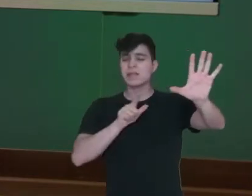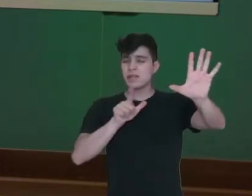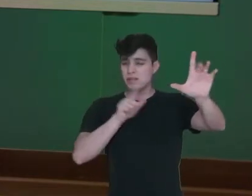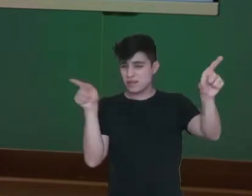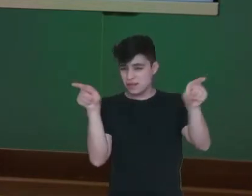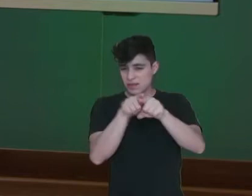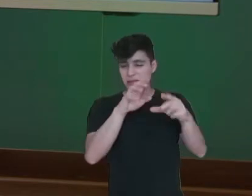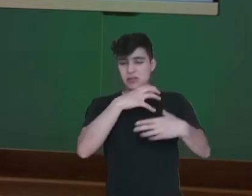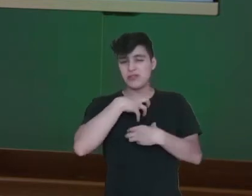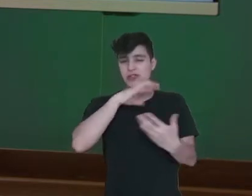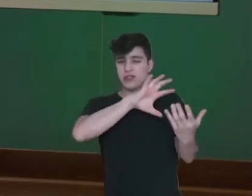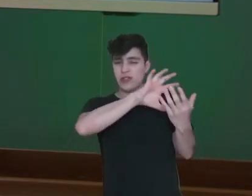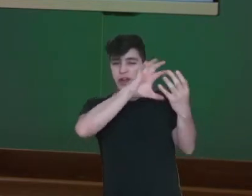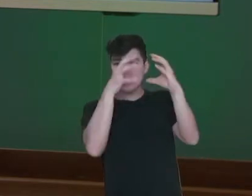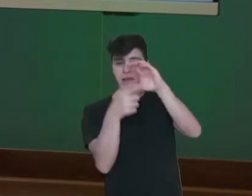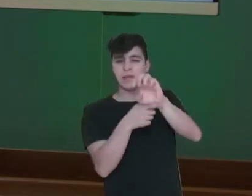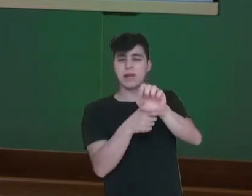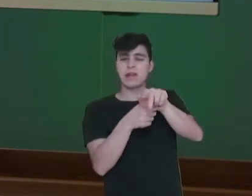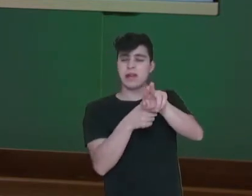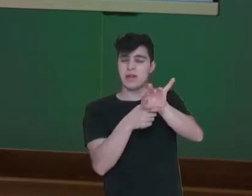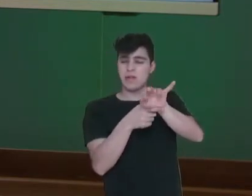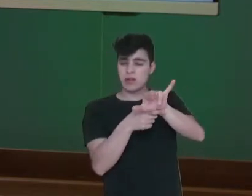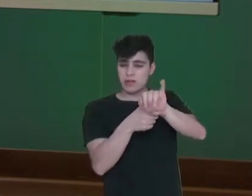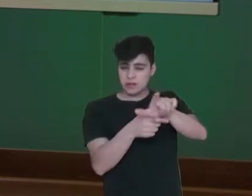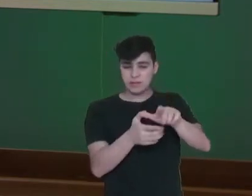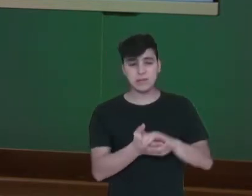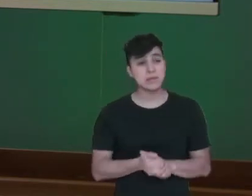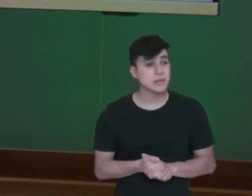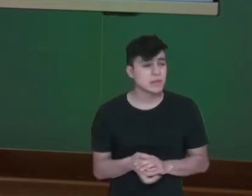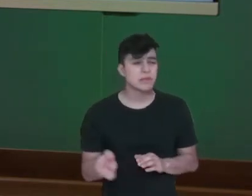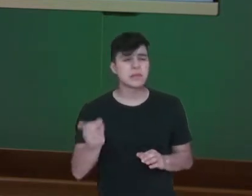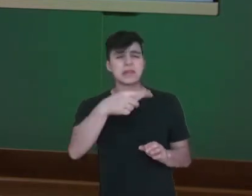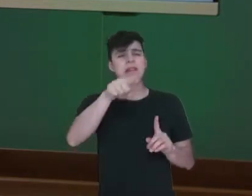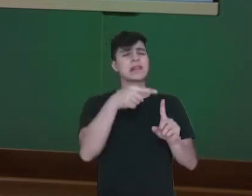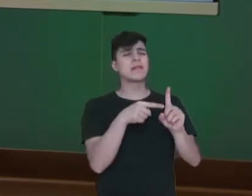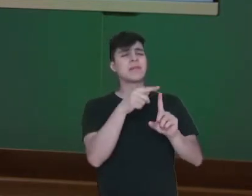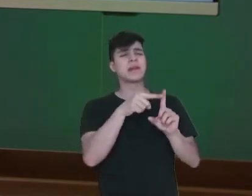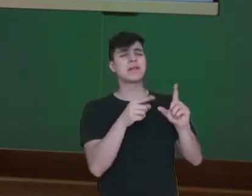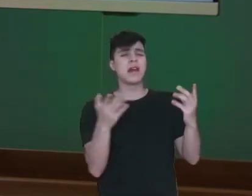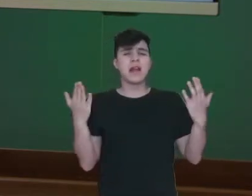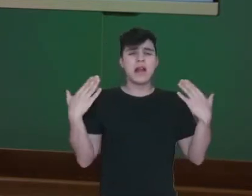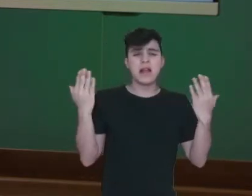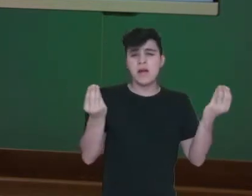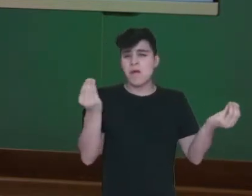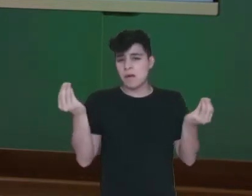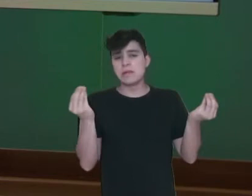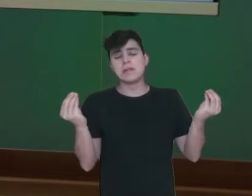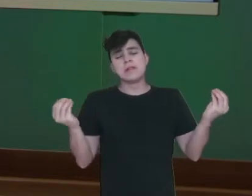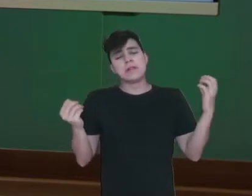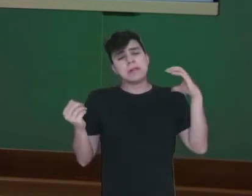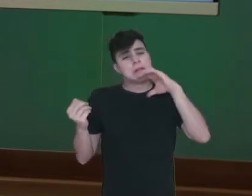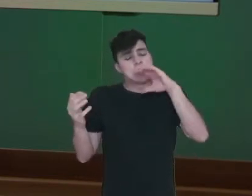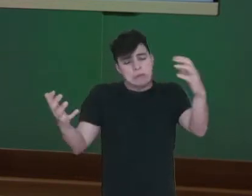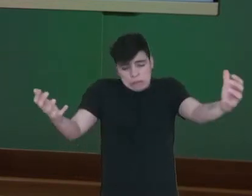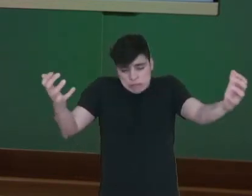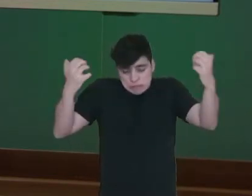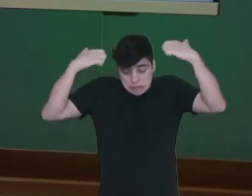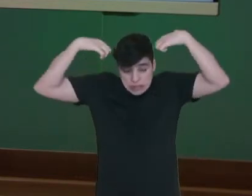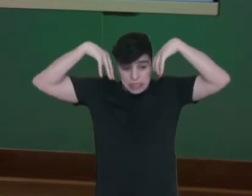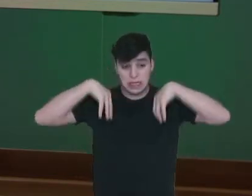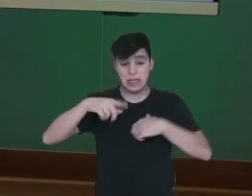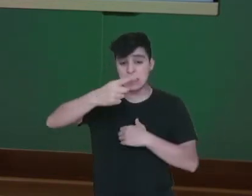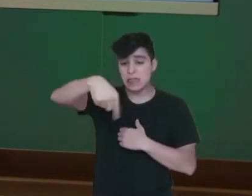áreas de clima equatorial. A temperatura média anual, a gente diz que é bastante elevada, então as médias